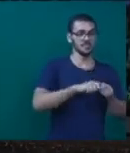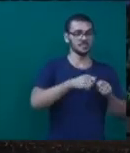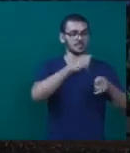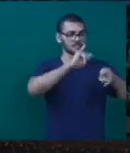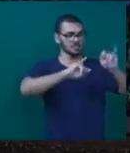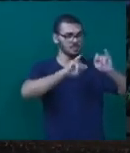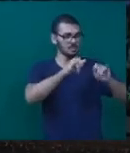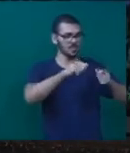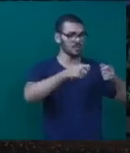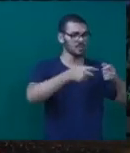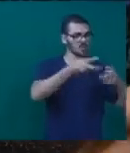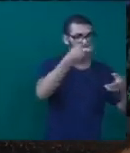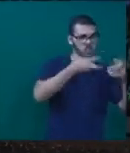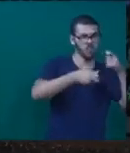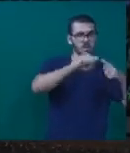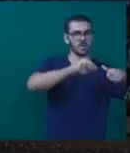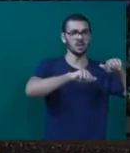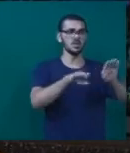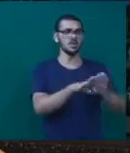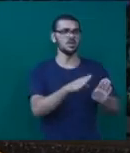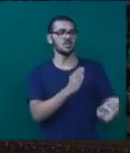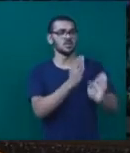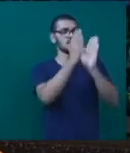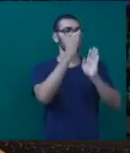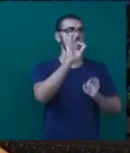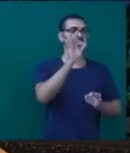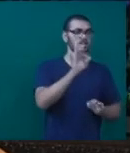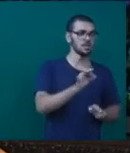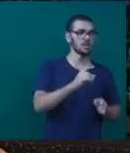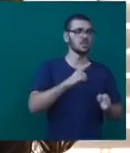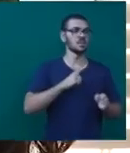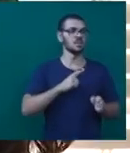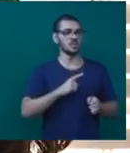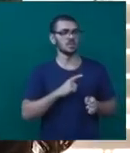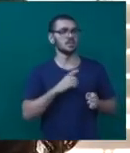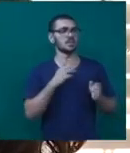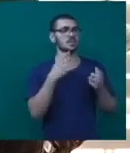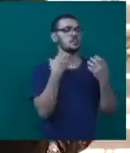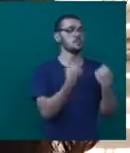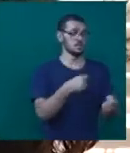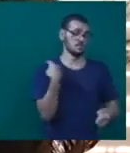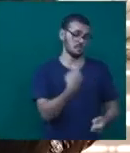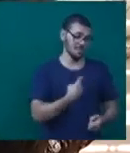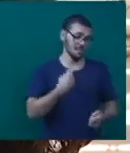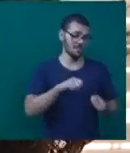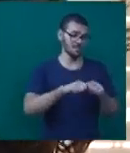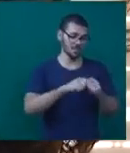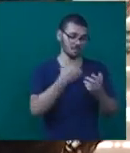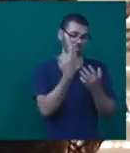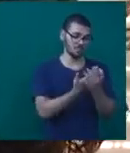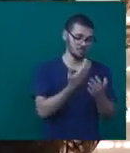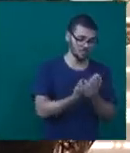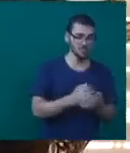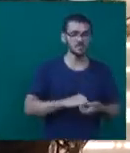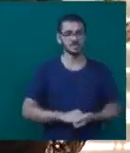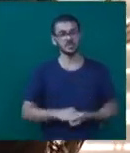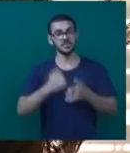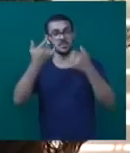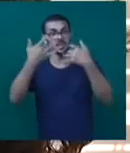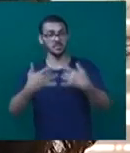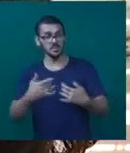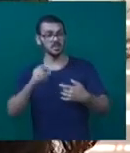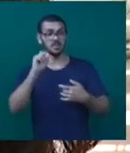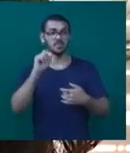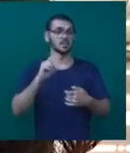identificado as abelhas, então tem todos os recursos disponíveis para a gente poder desenvolver o trabalho. A pesquisadora explica que a cada dia está menor o número